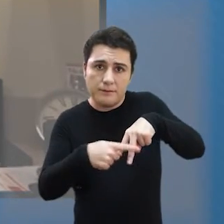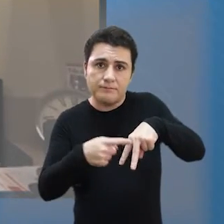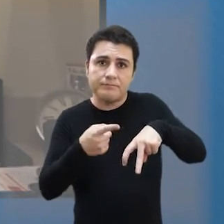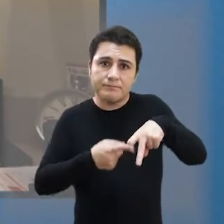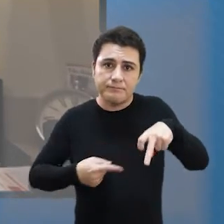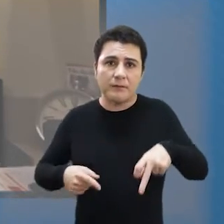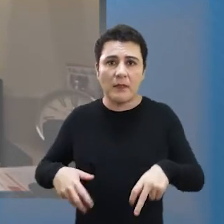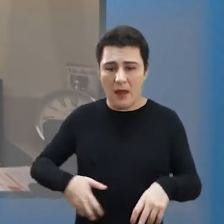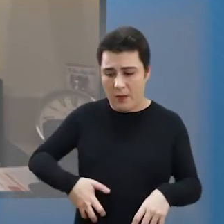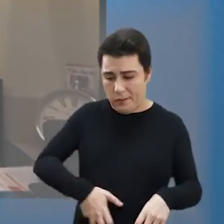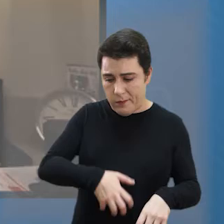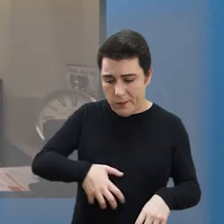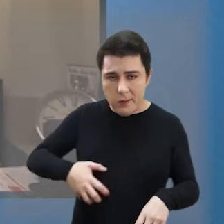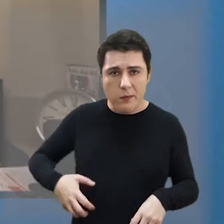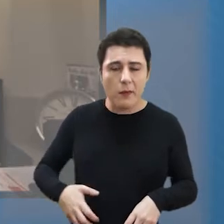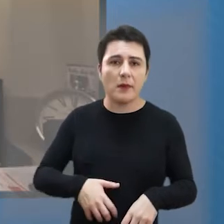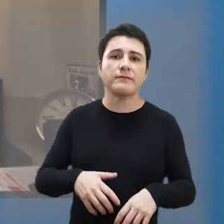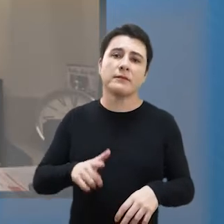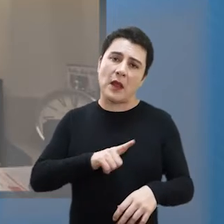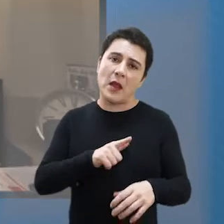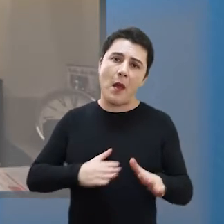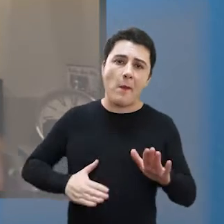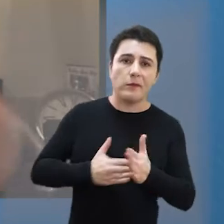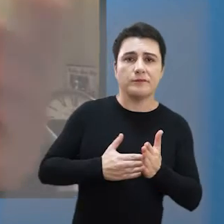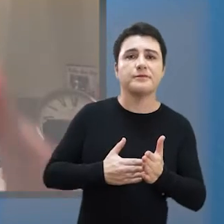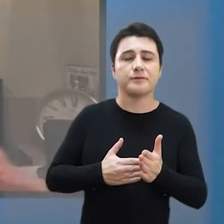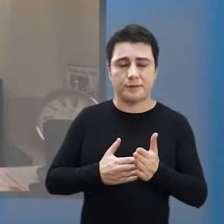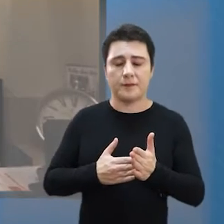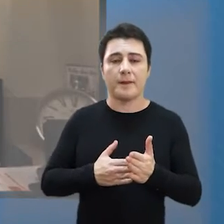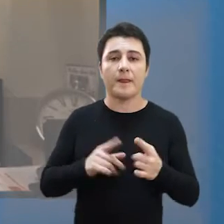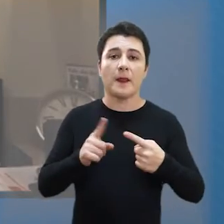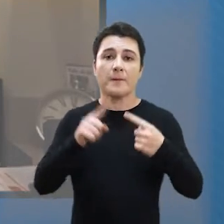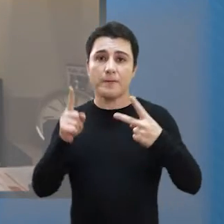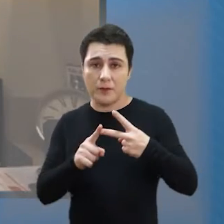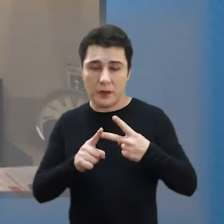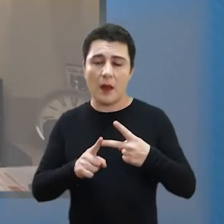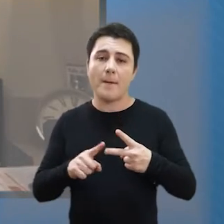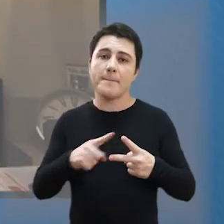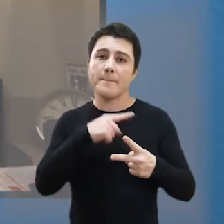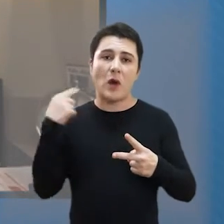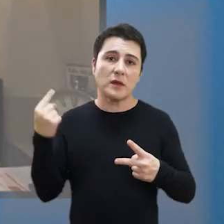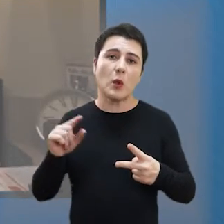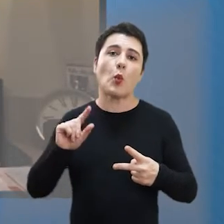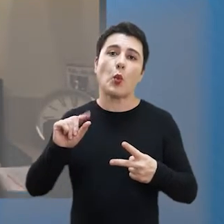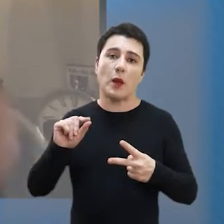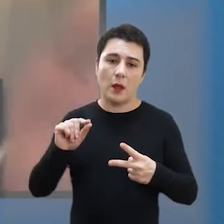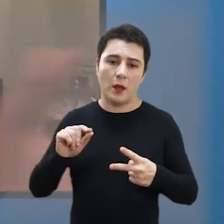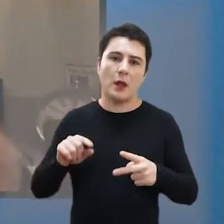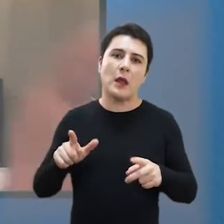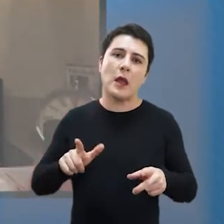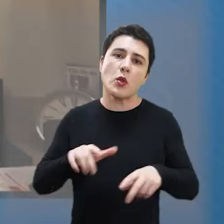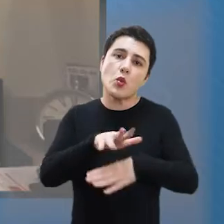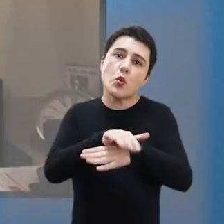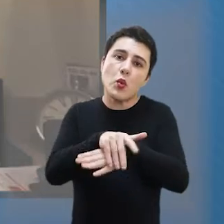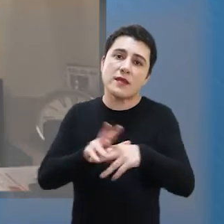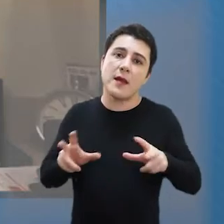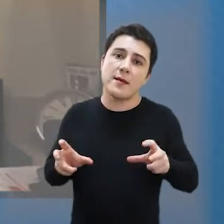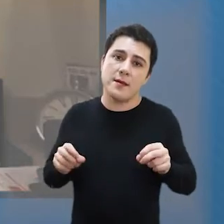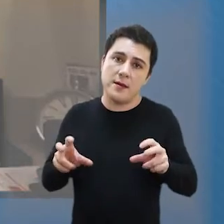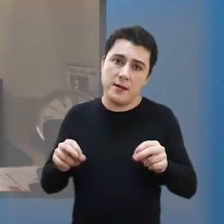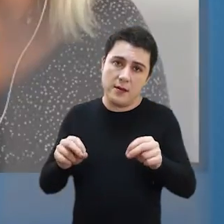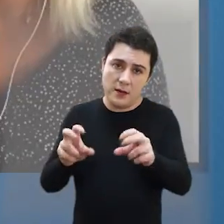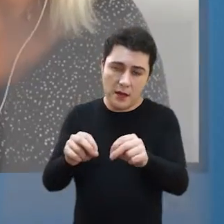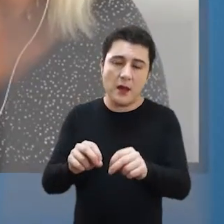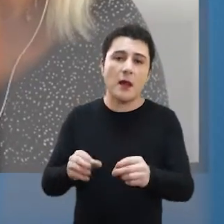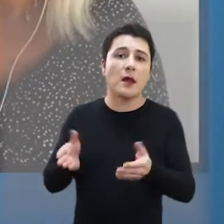obstrução de intestino. Essa é a principal depois dos 40 anos. A segunda principal causa de morte, aí vem os cânceres,